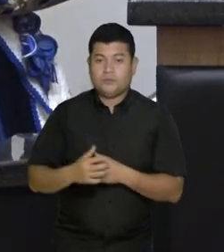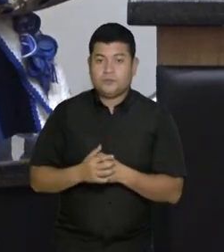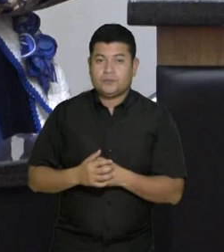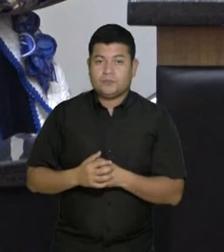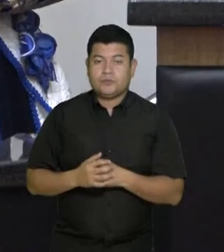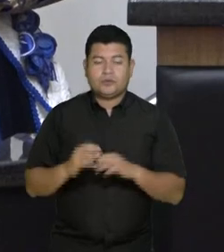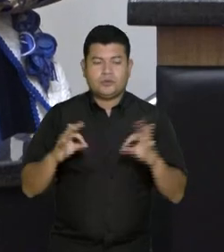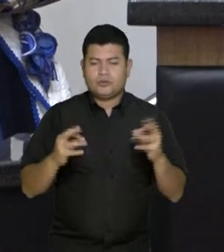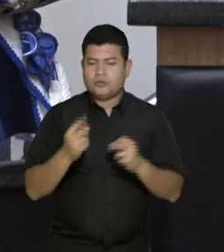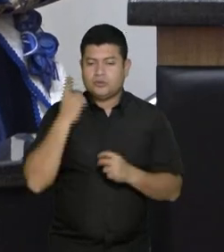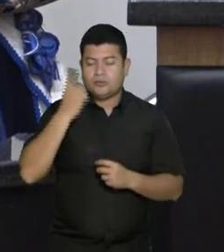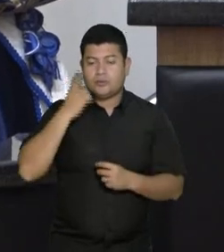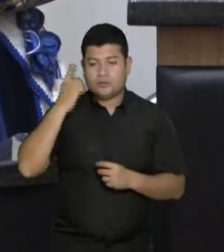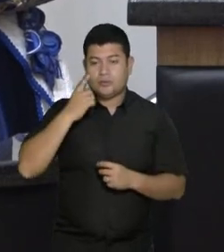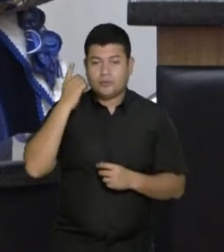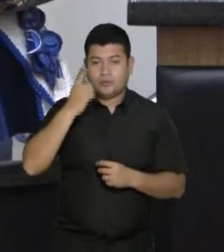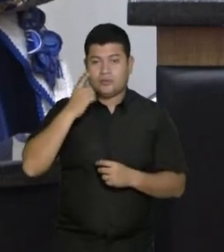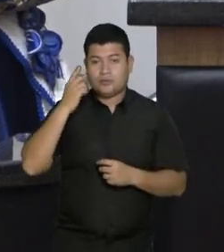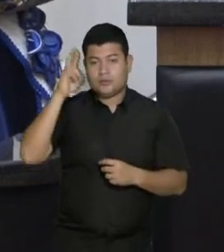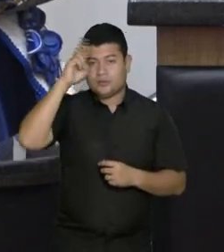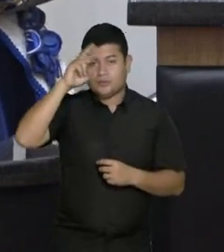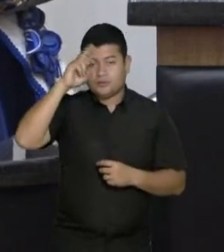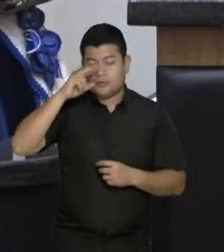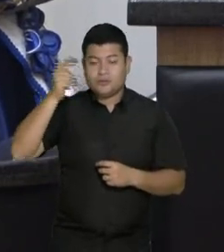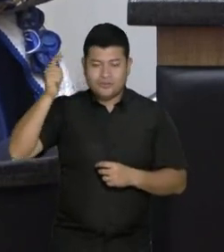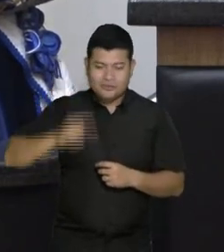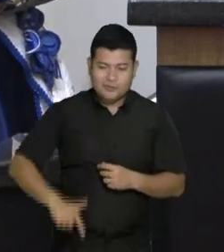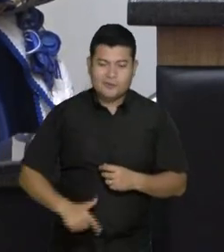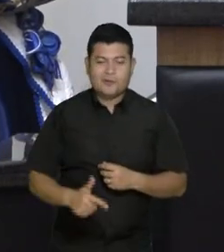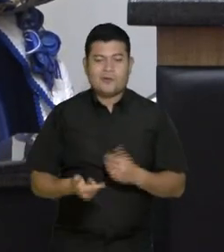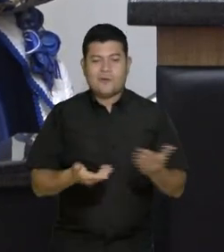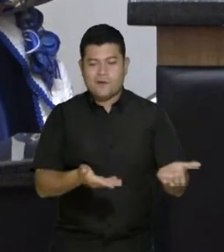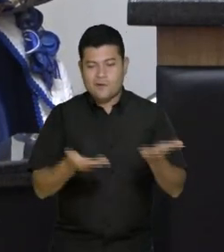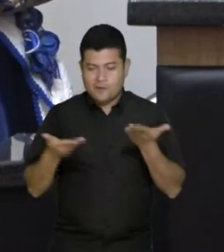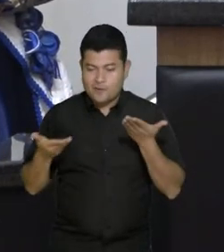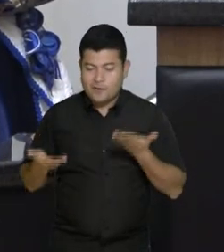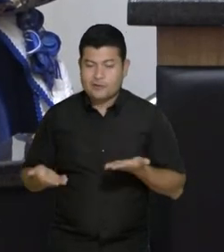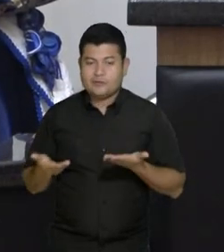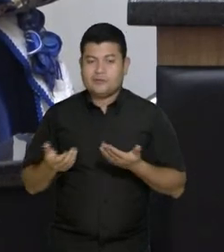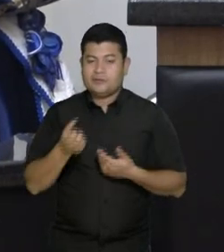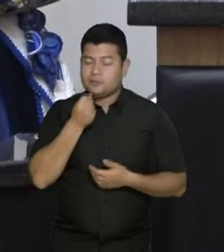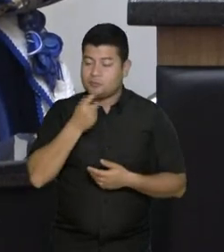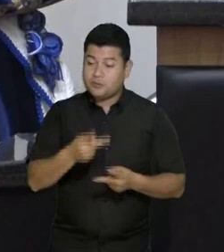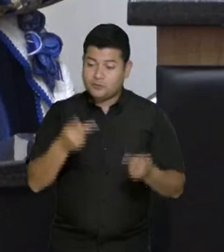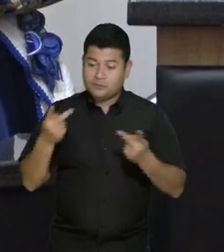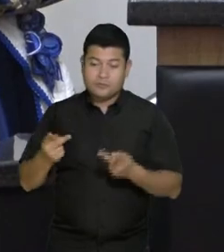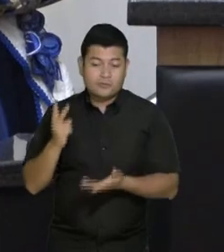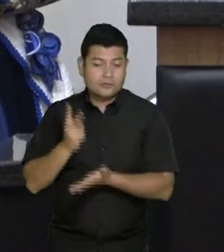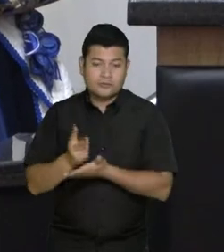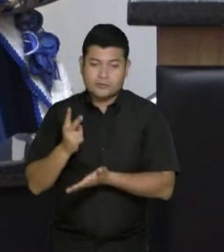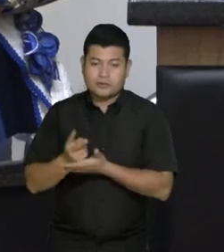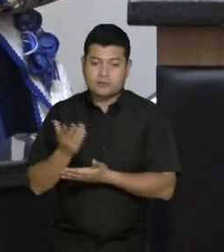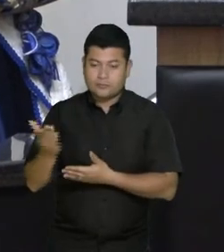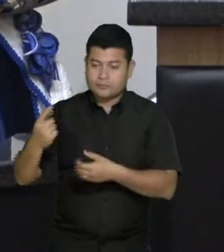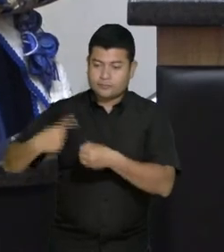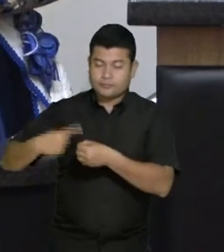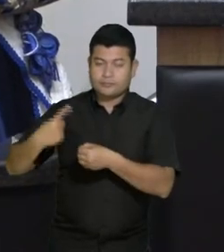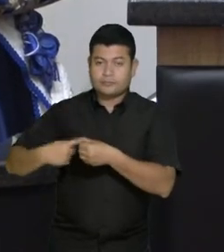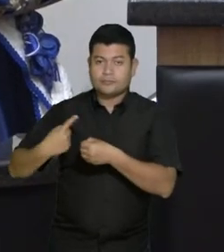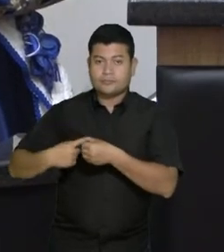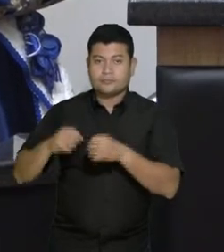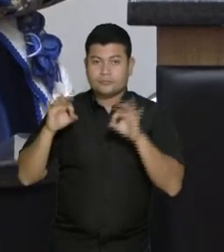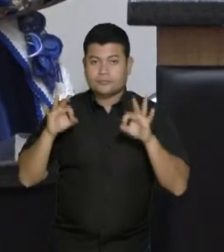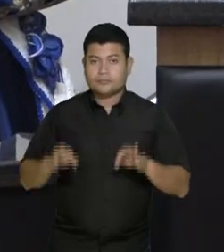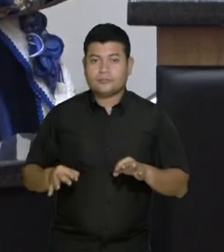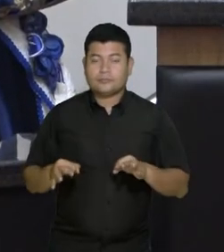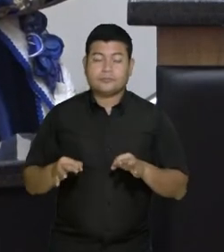nosso município. E reforçar o convite, que vocês serão todos muito bem-vindos na nossa cidade, com muito carinho, com certeza iremos